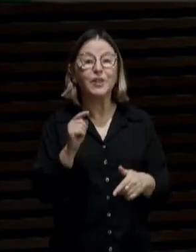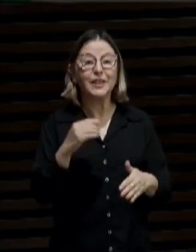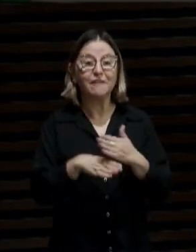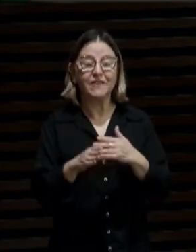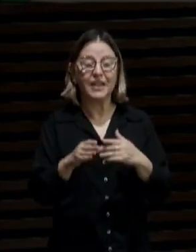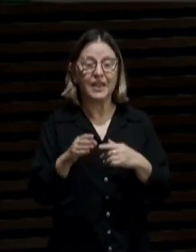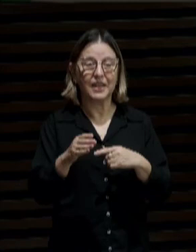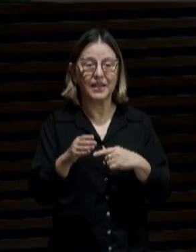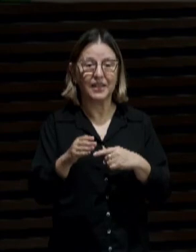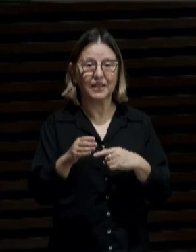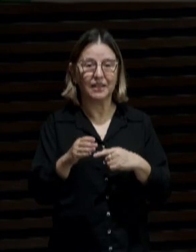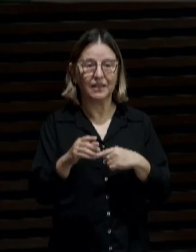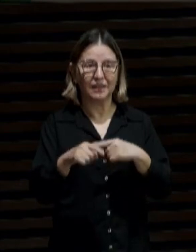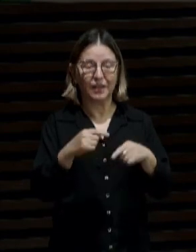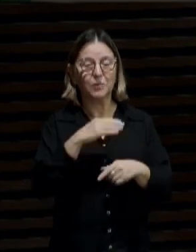pecador.